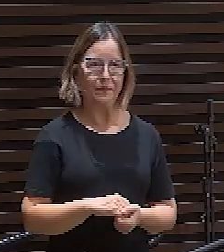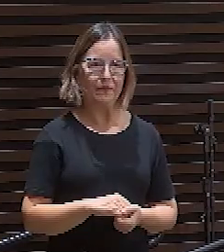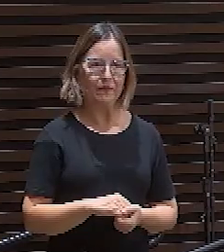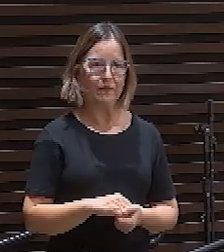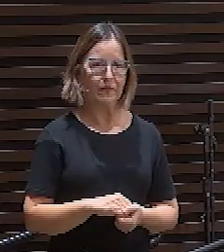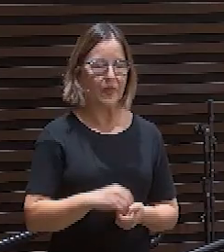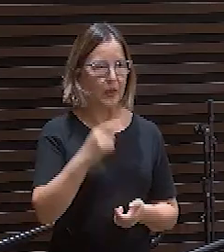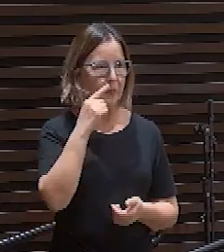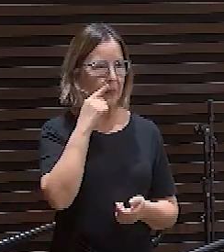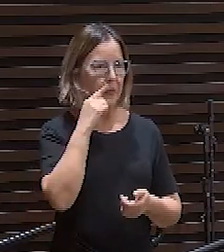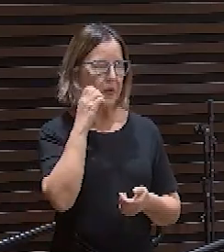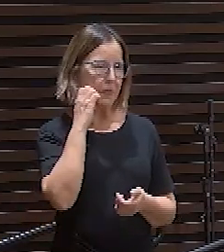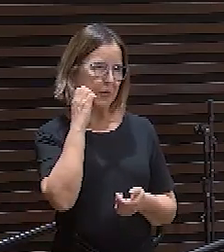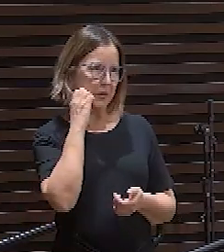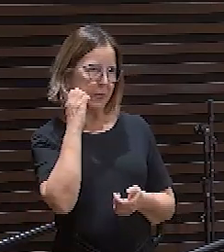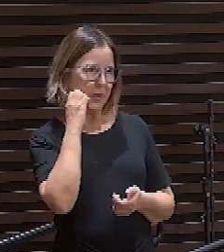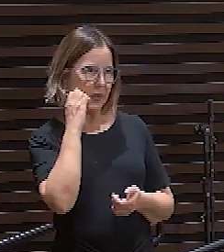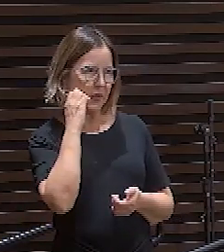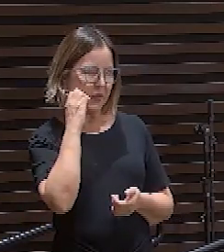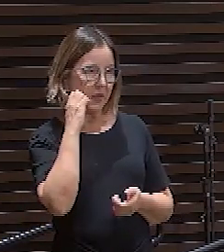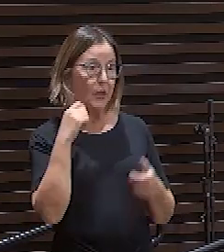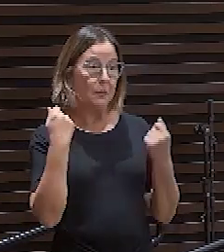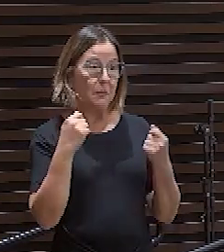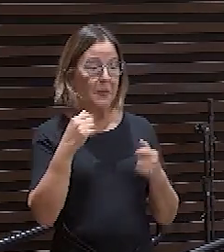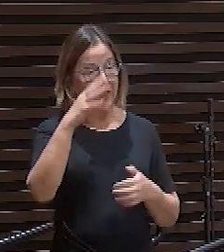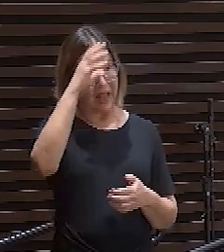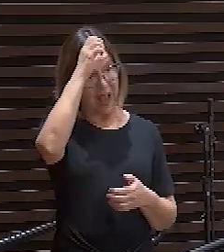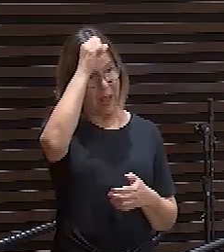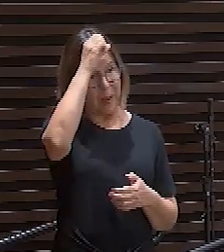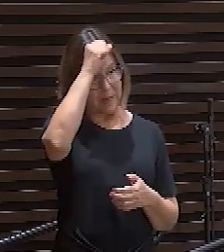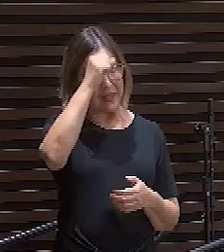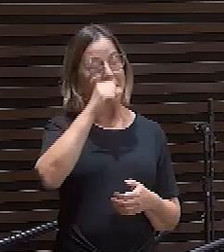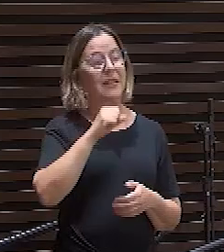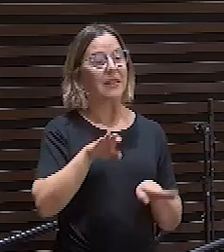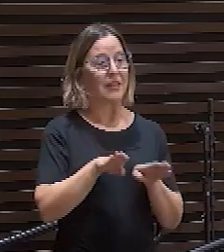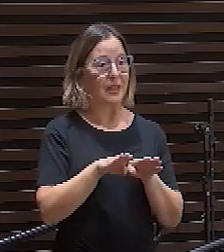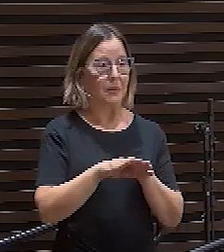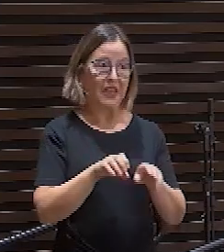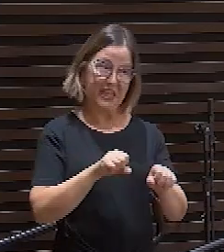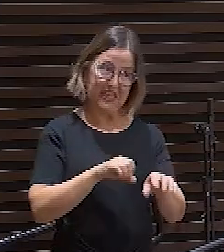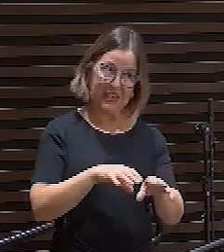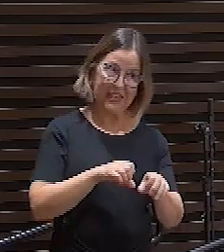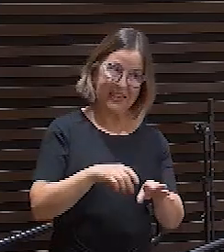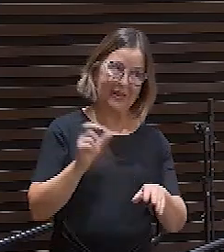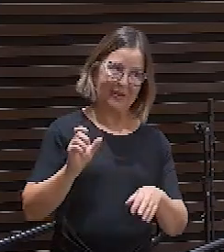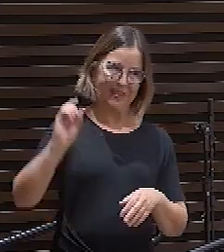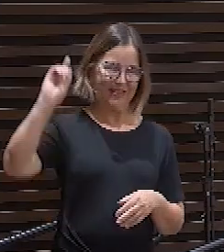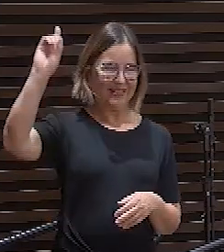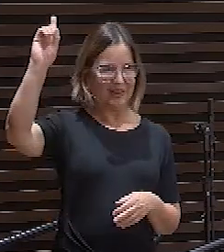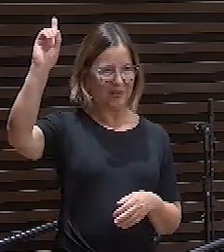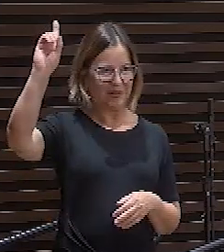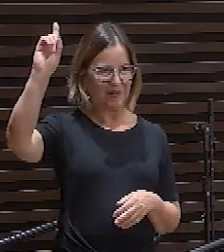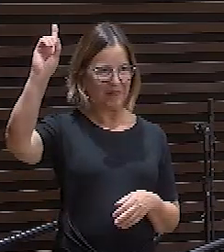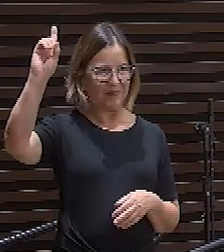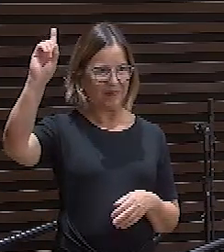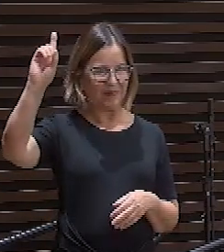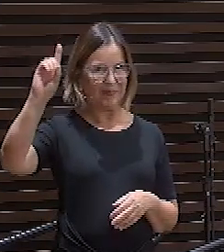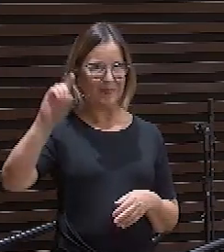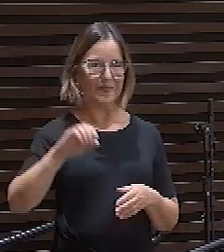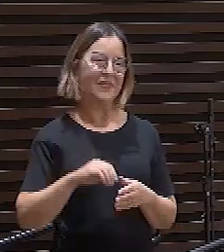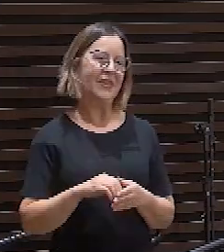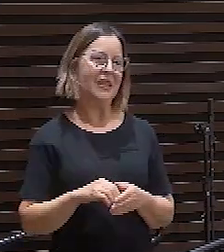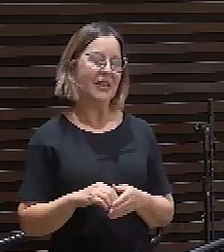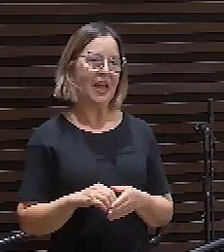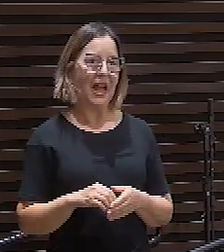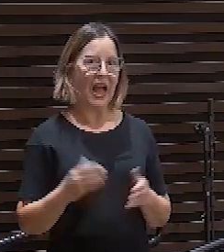Os pais são agentes e devem aprender e a ensinar sobre os ensinamentos de Deus. Então agora, esse texto de